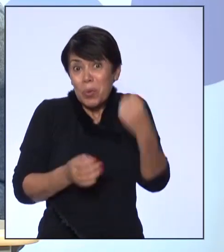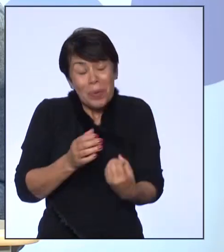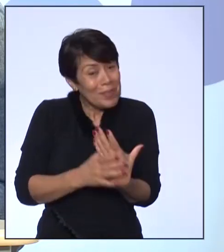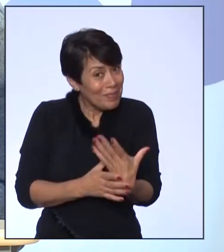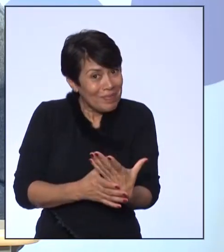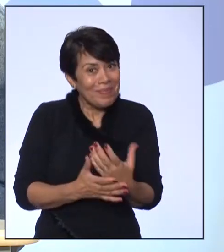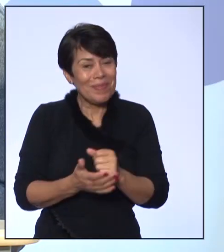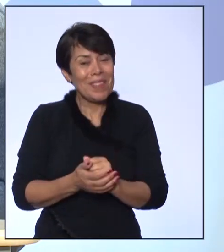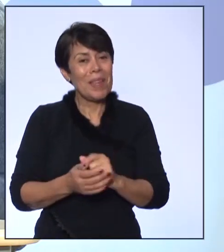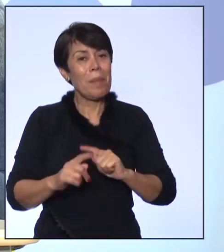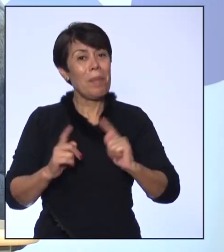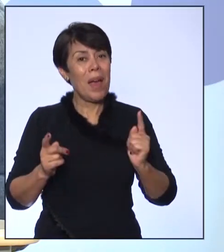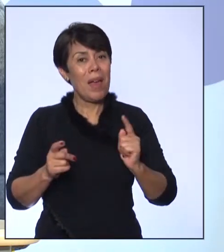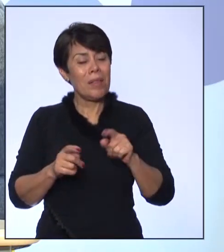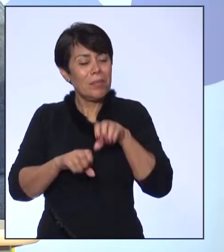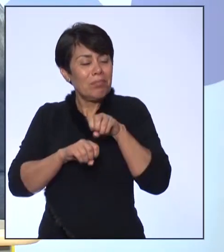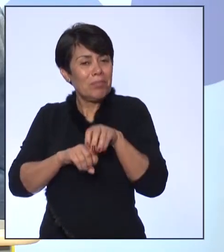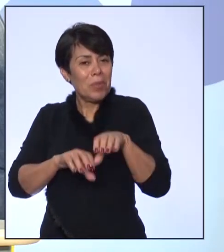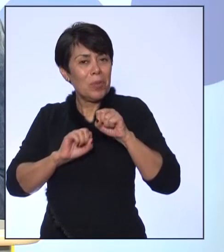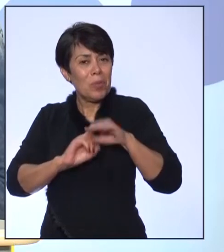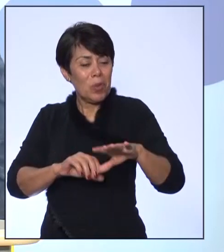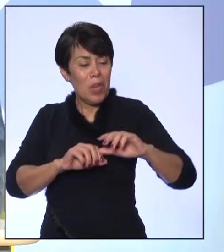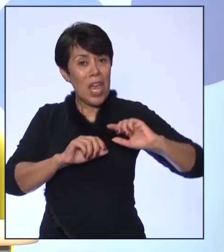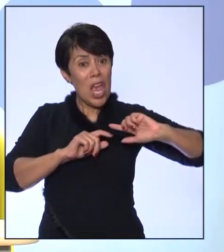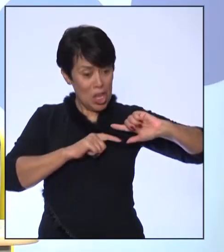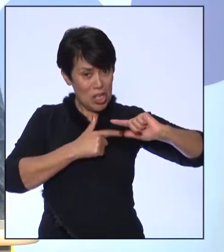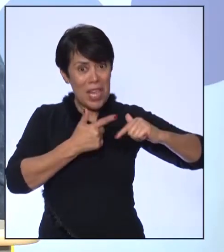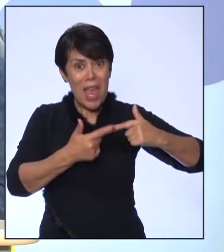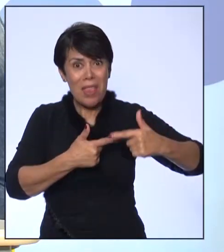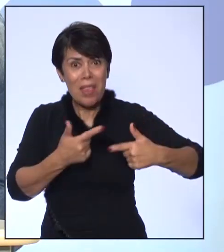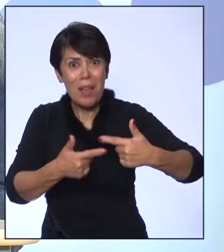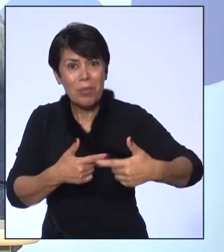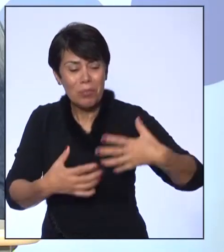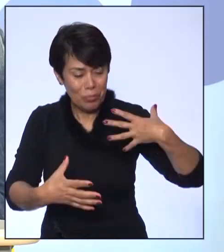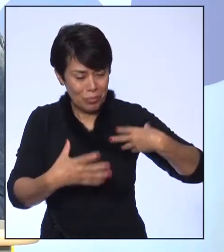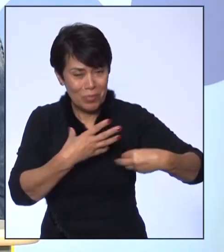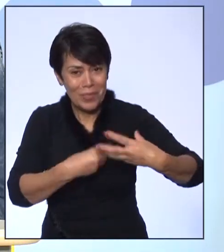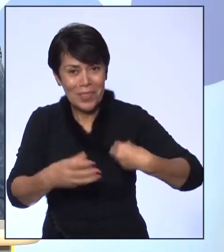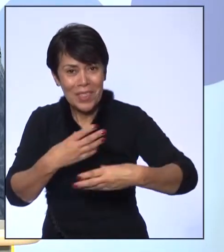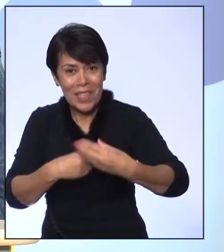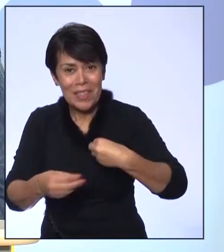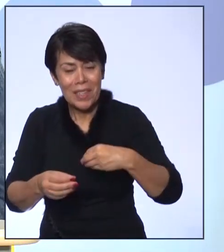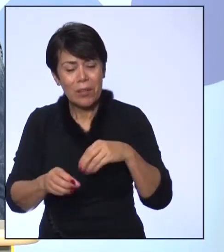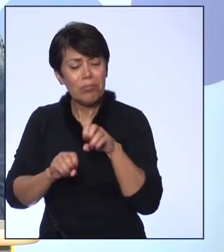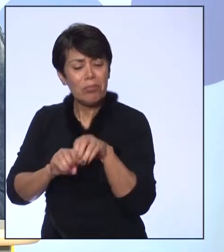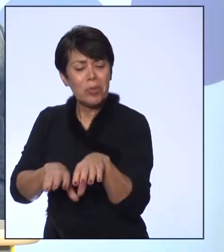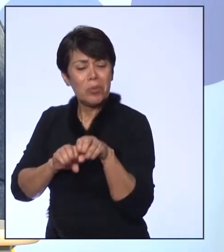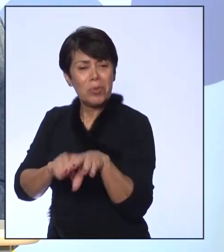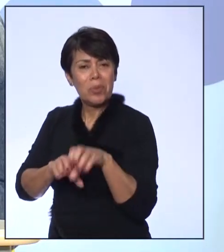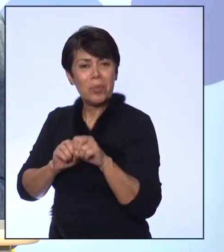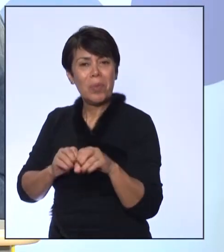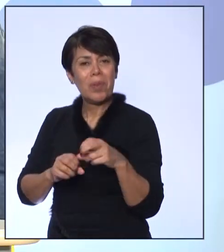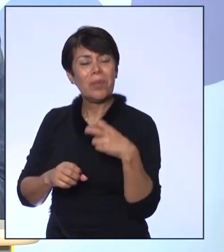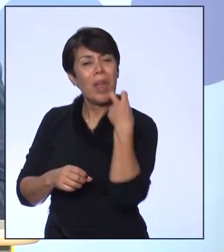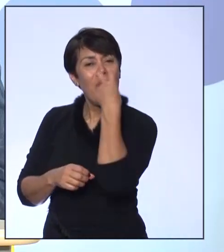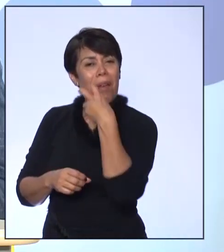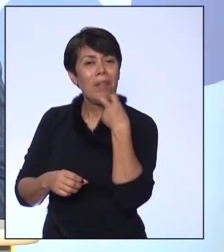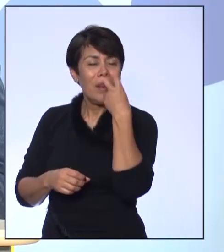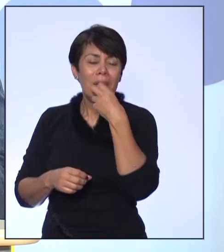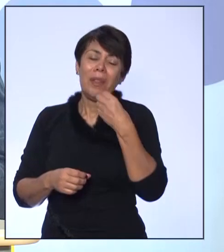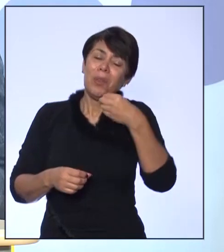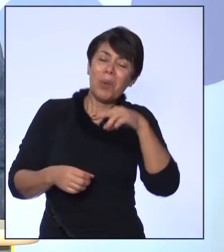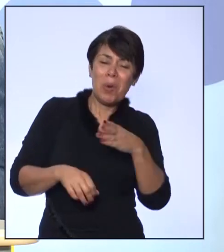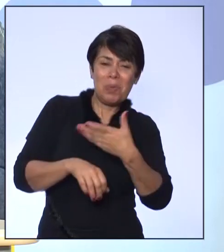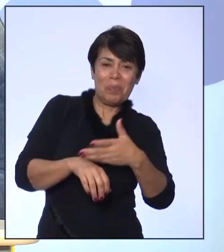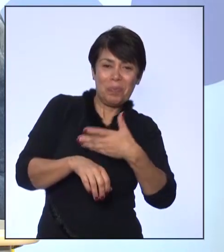que ele é transmitido de geração em geração através da oralidade. Tá? Ou seja, não